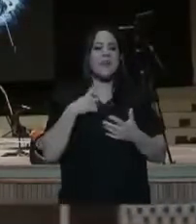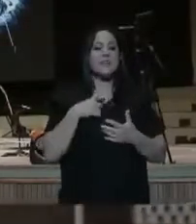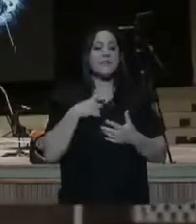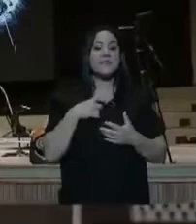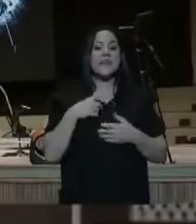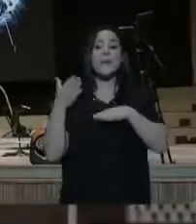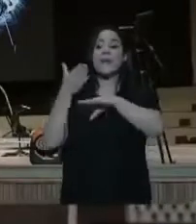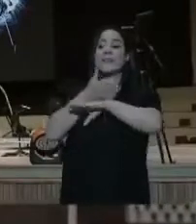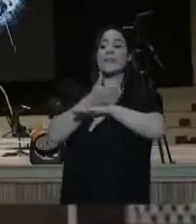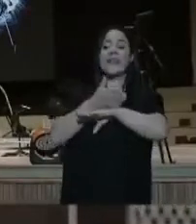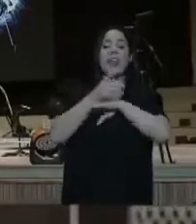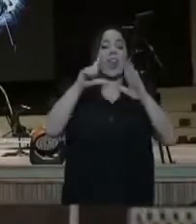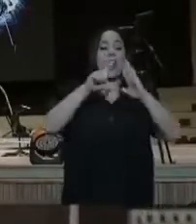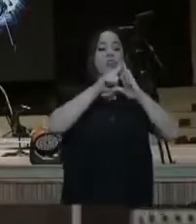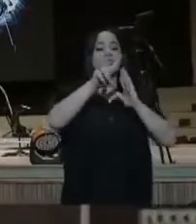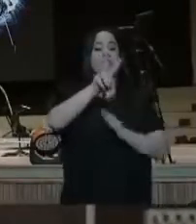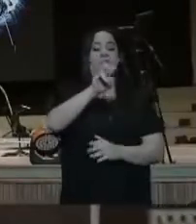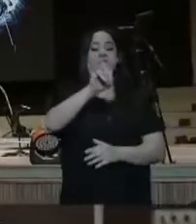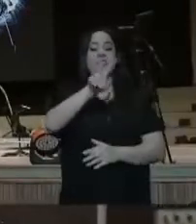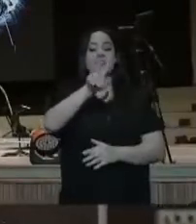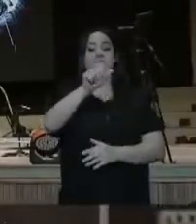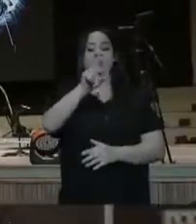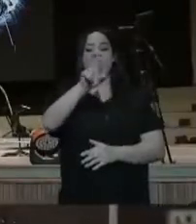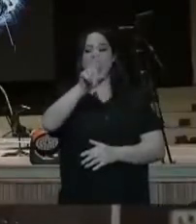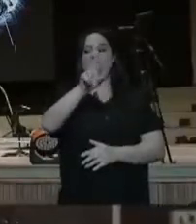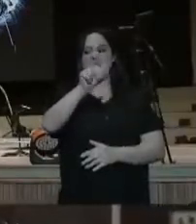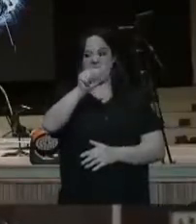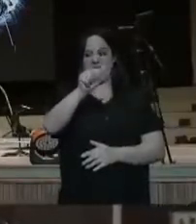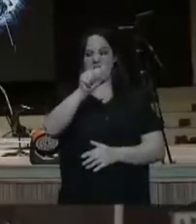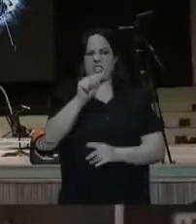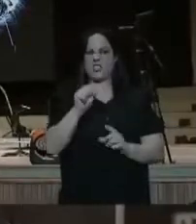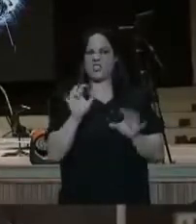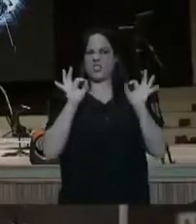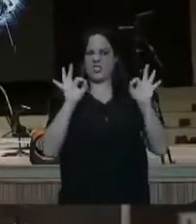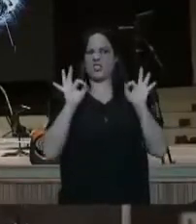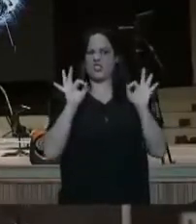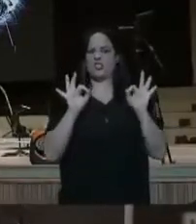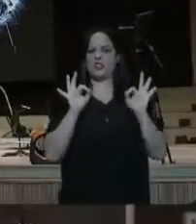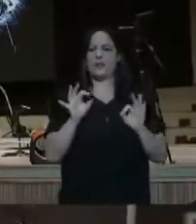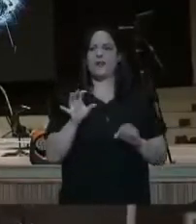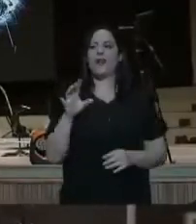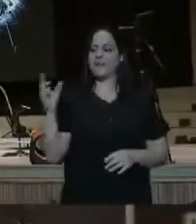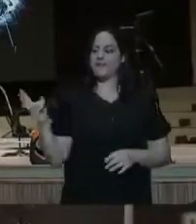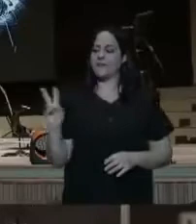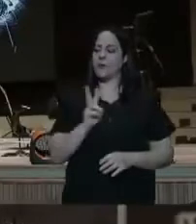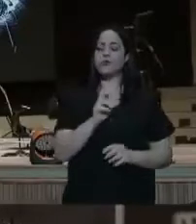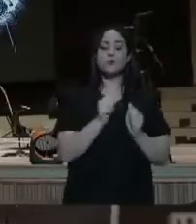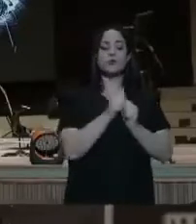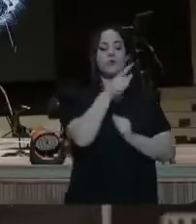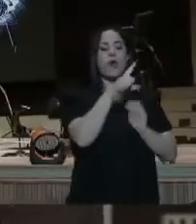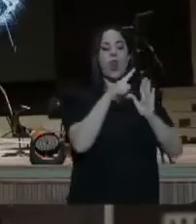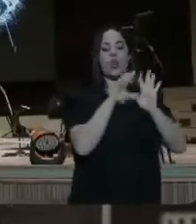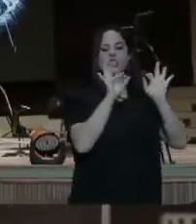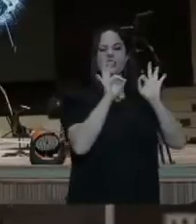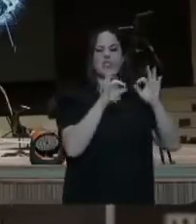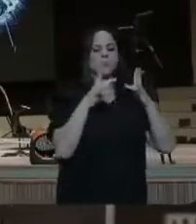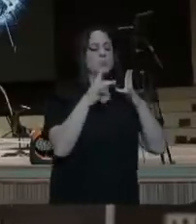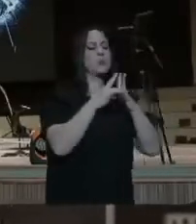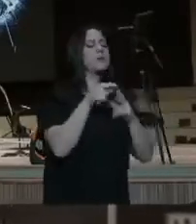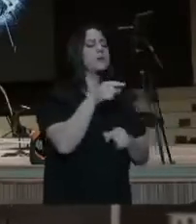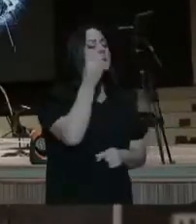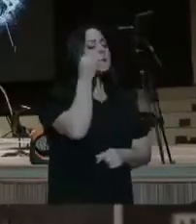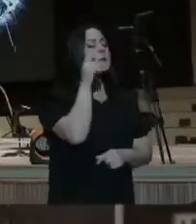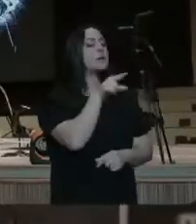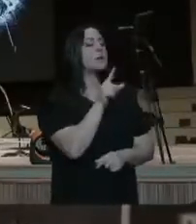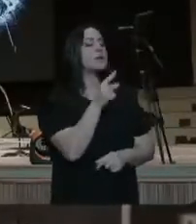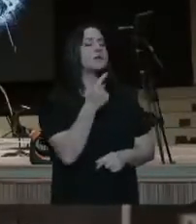bonita aí roth foi embora tal teste drive daqui usando a gente compra quanto